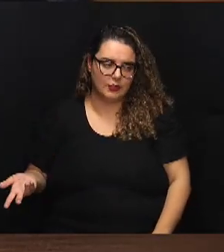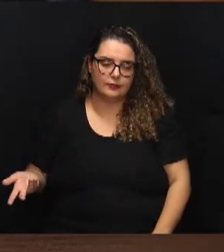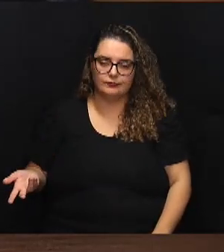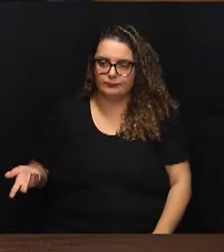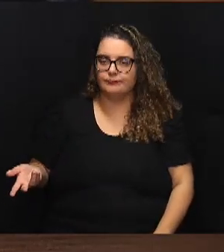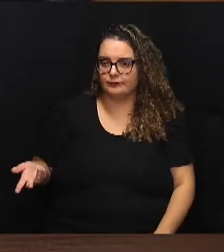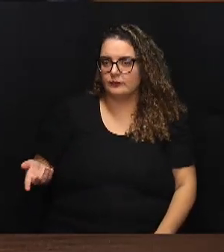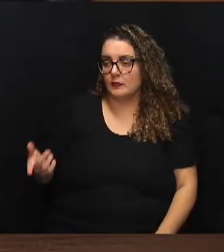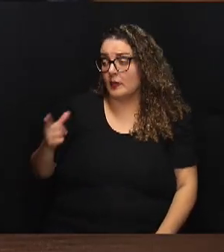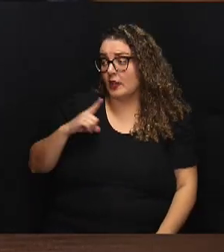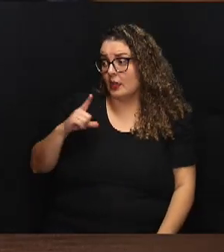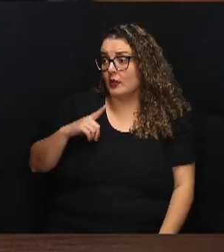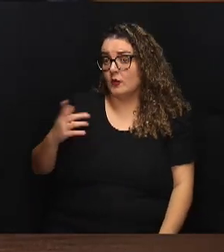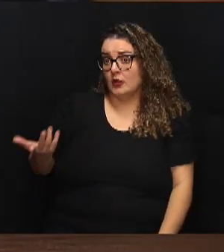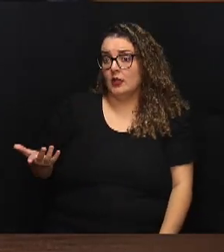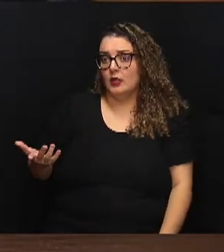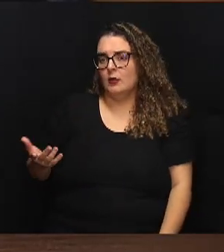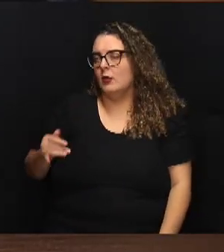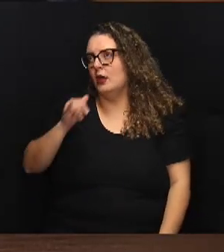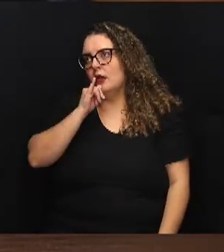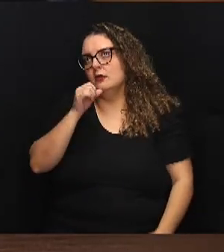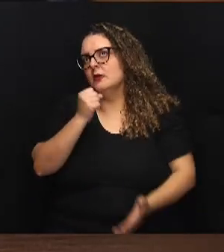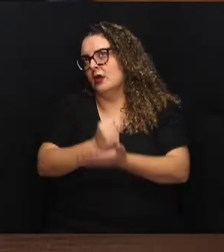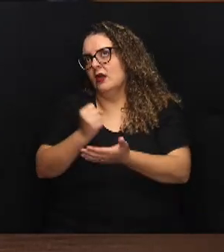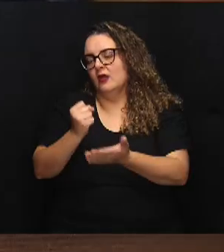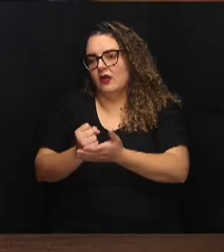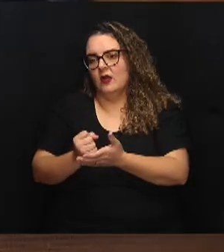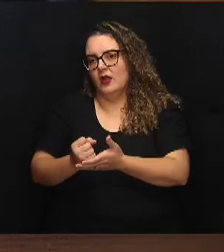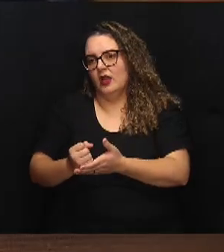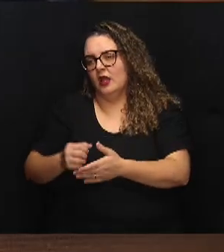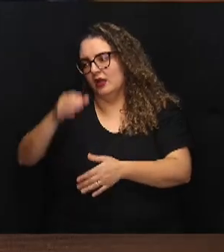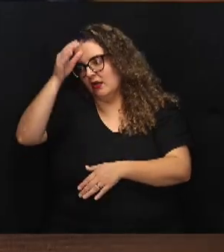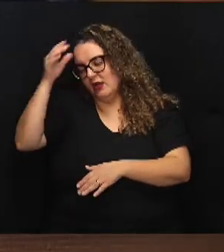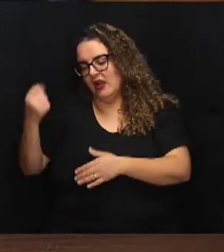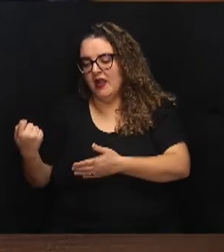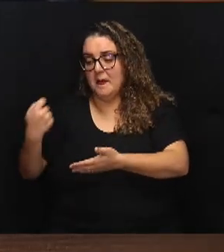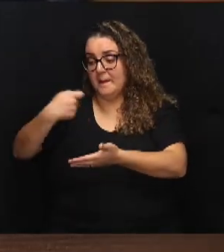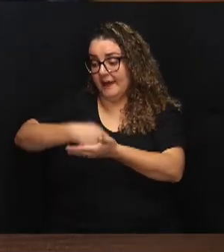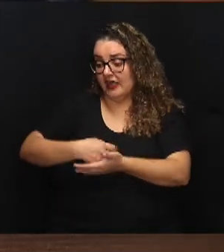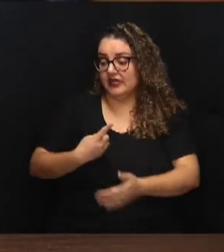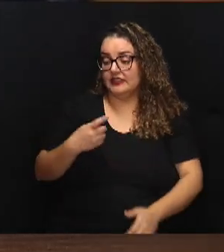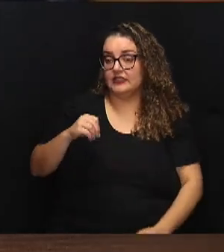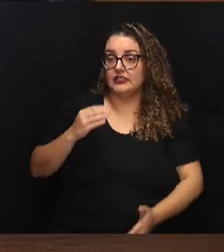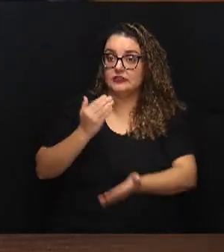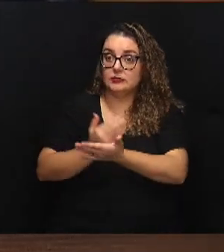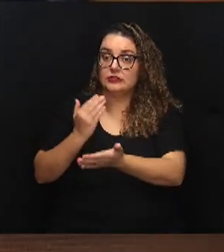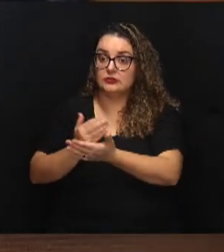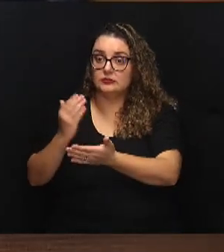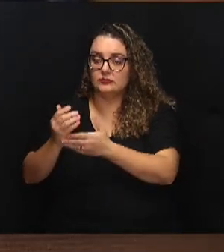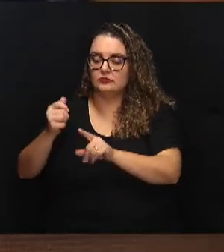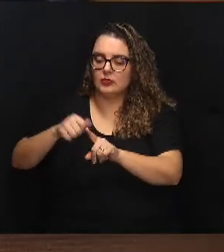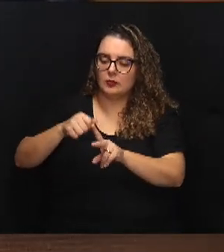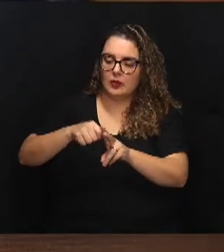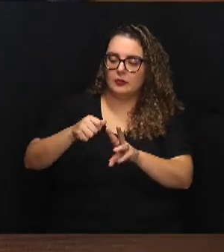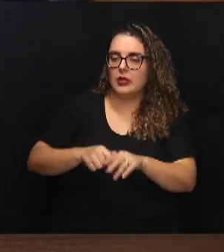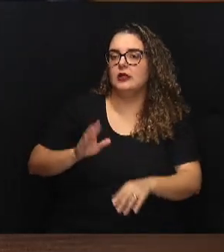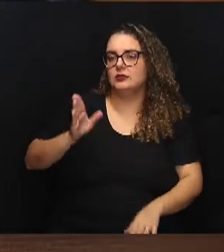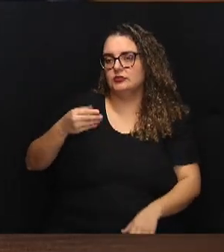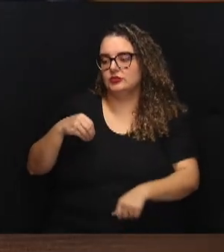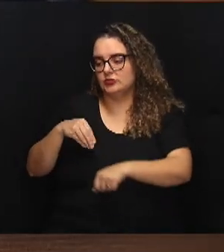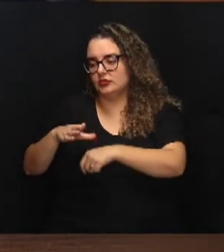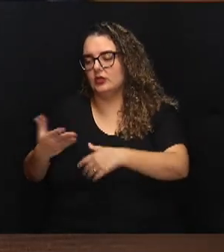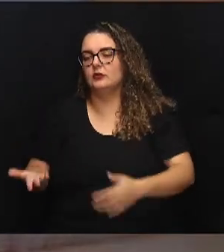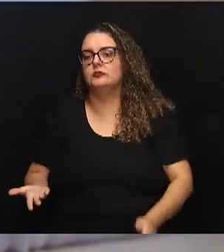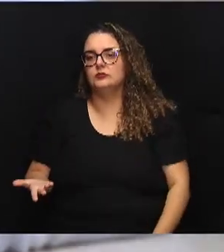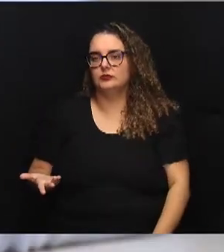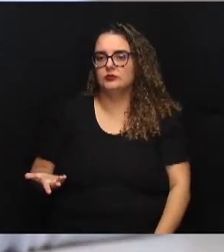Então, fechei o contrato com um cliente, ele vai me pagar 10 parcelas mensais. Eu já envio isso, eu